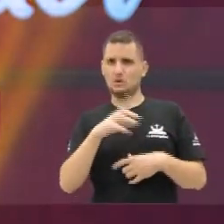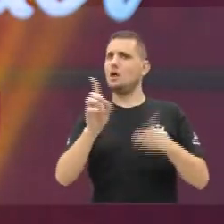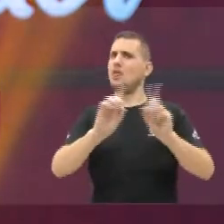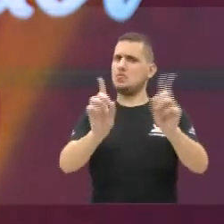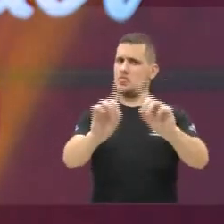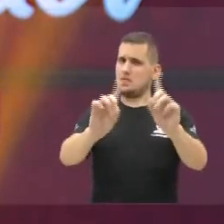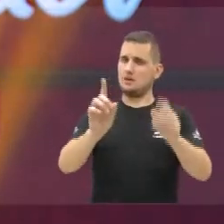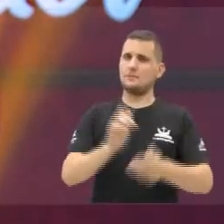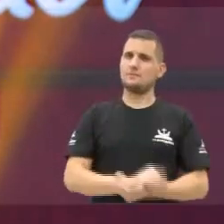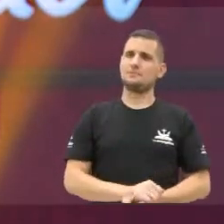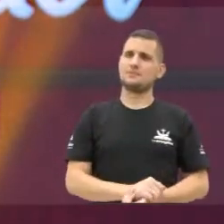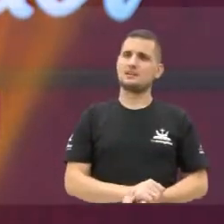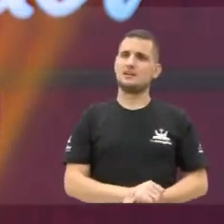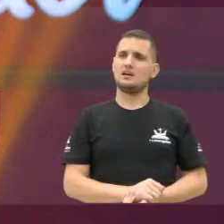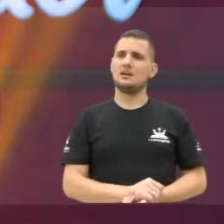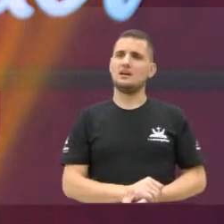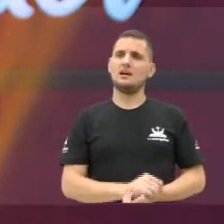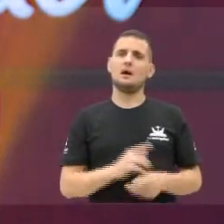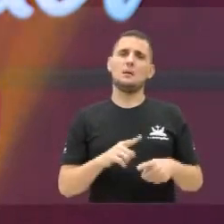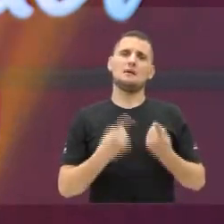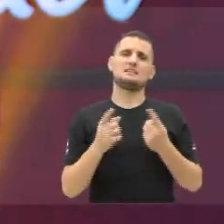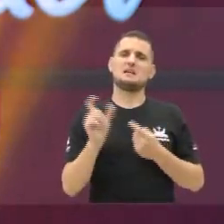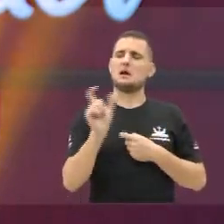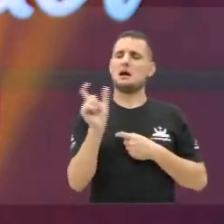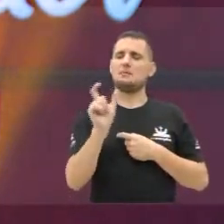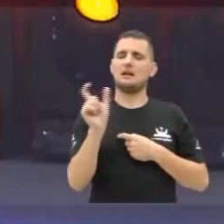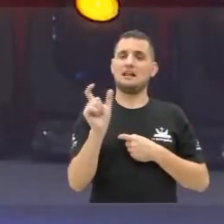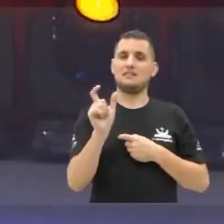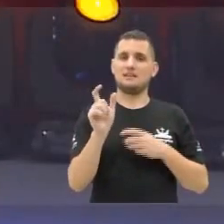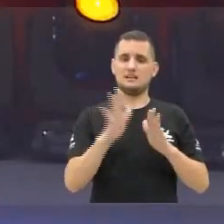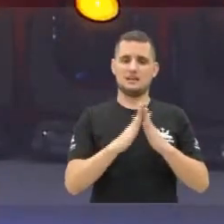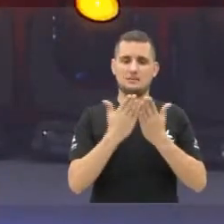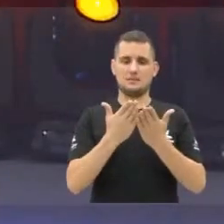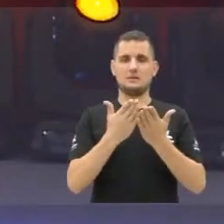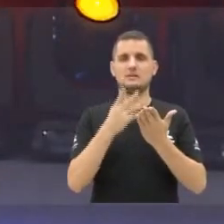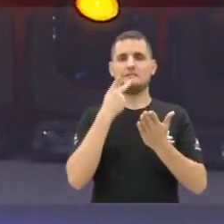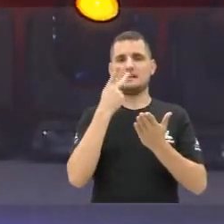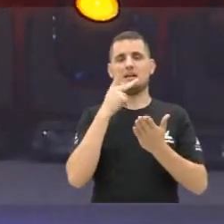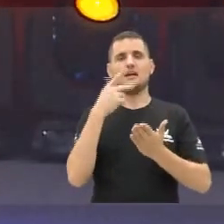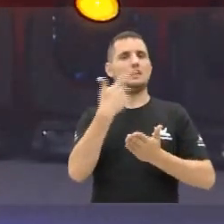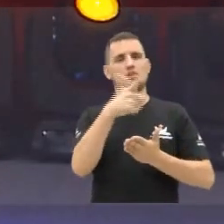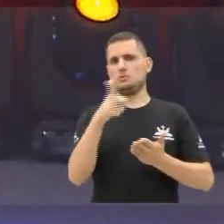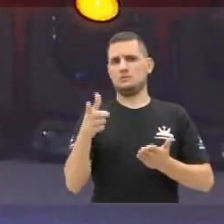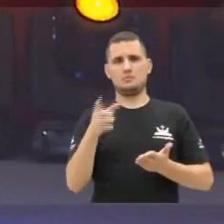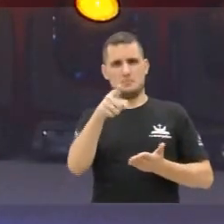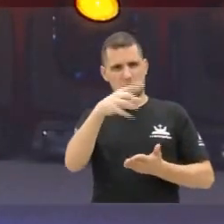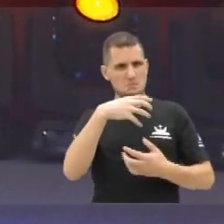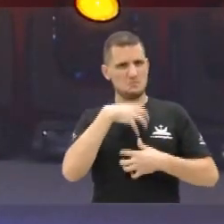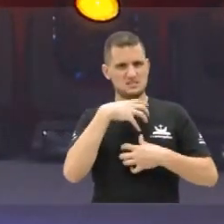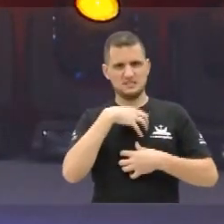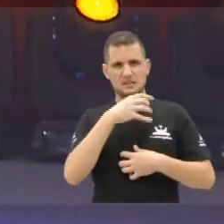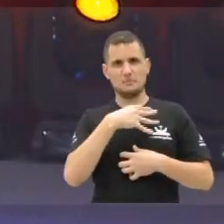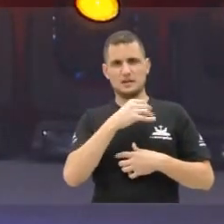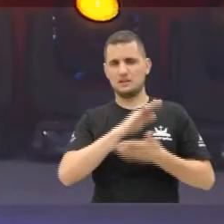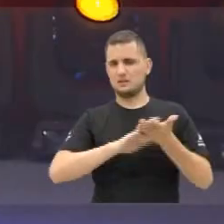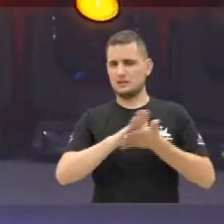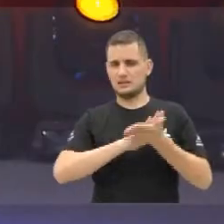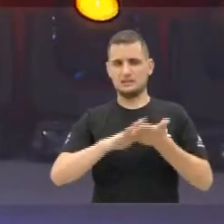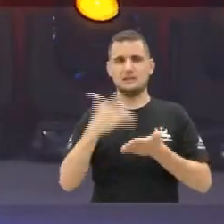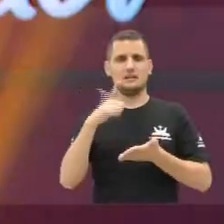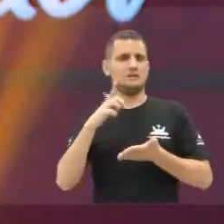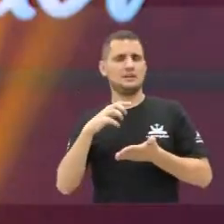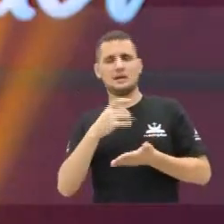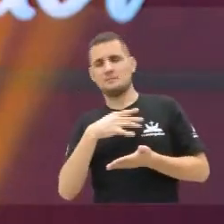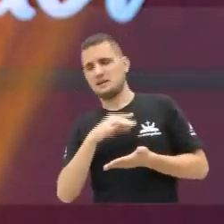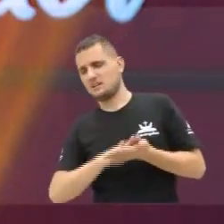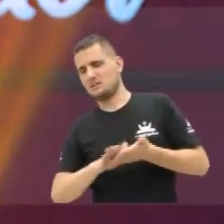É uma das palavras que mais se repetem na Sagrada Escritura: não tenhas medo, não tenhas medo, não tenhas medo. Diversas